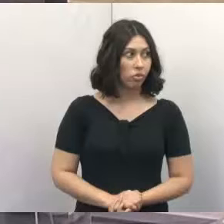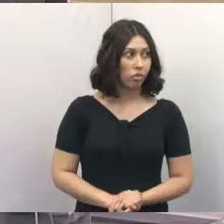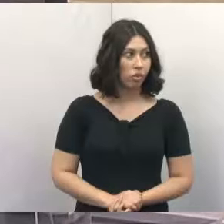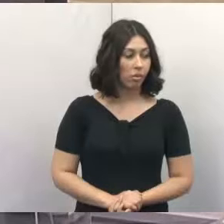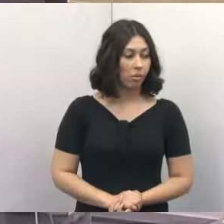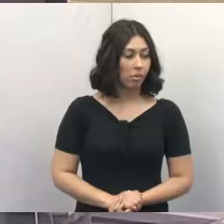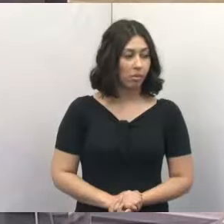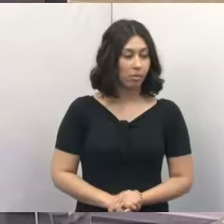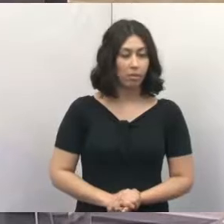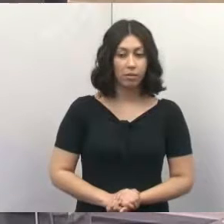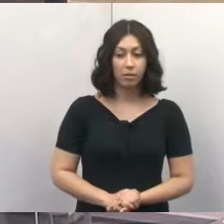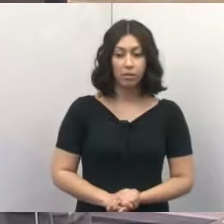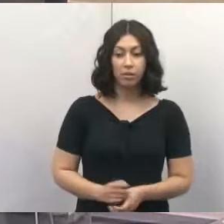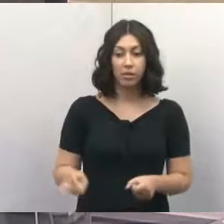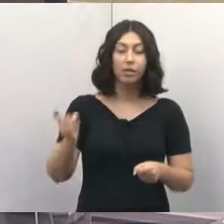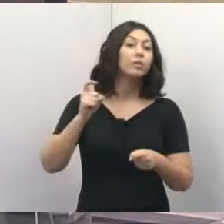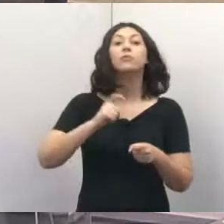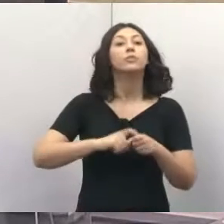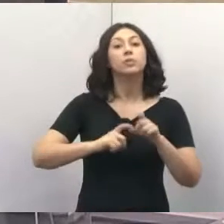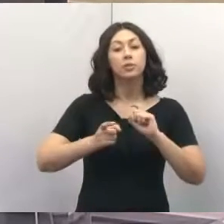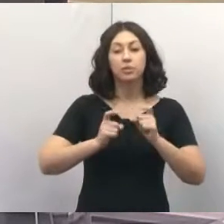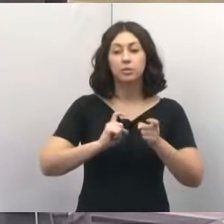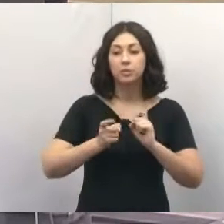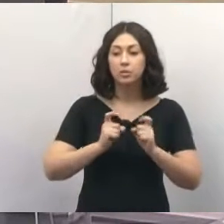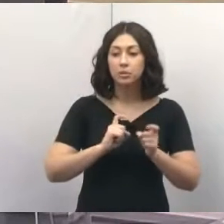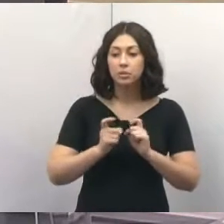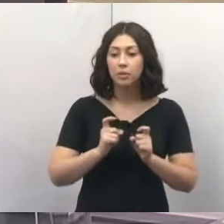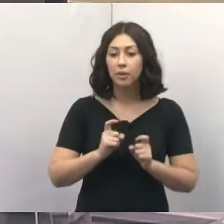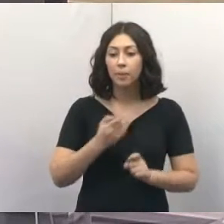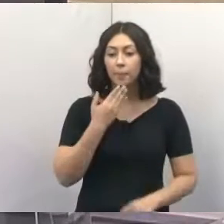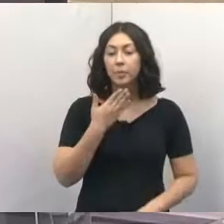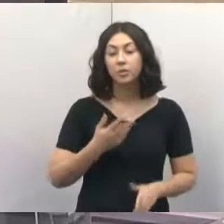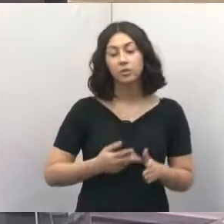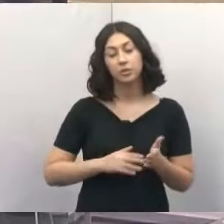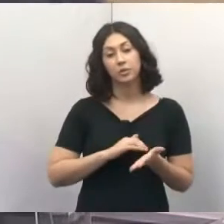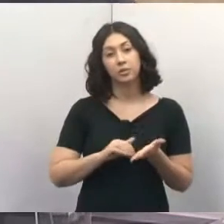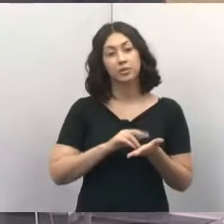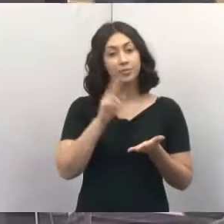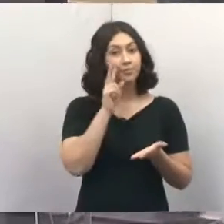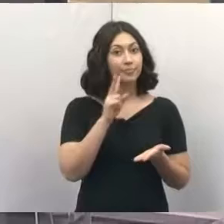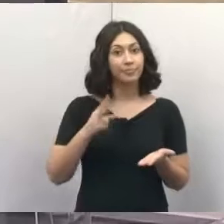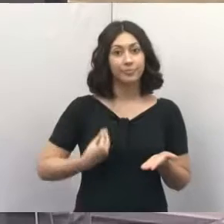Retomando a sessão, peço ao primeiro secretário que faça a verificação de presença.